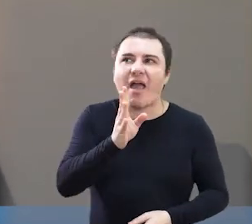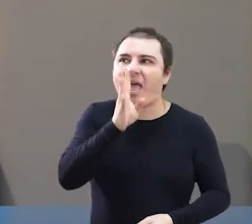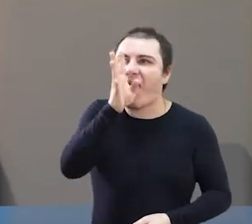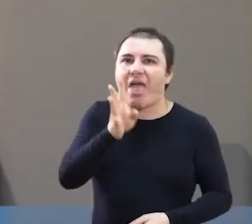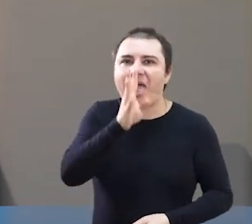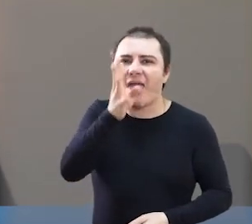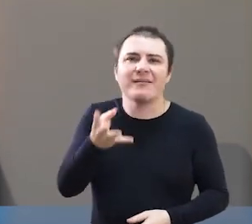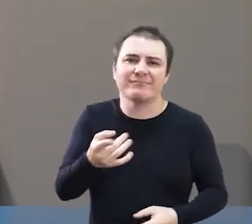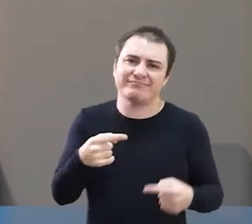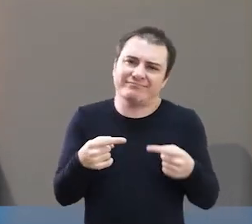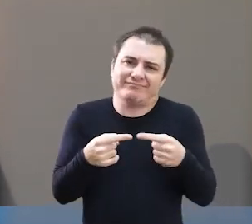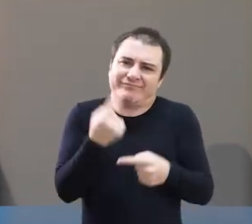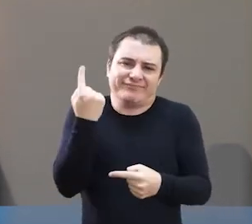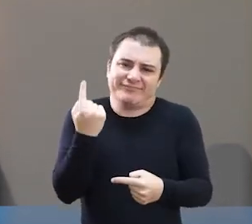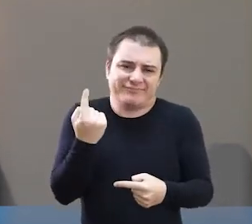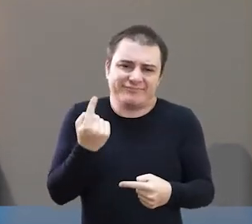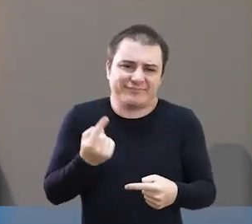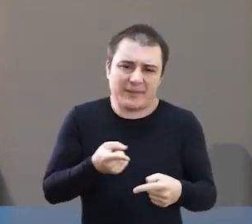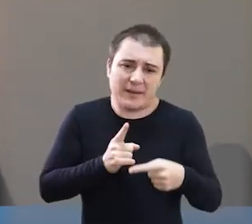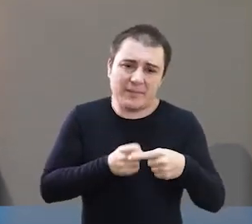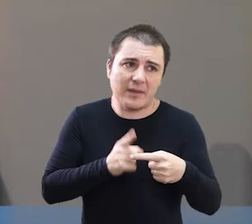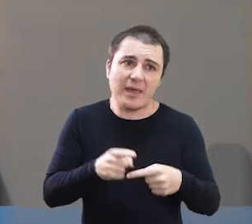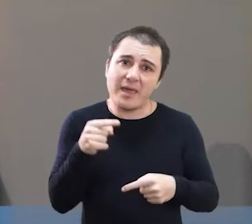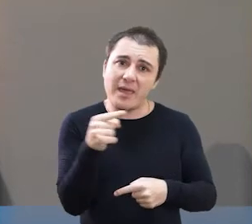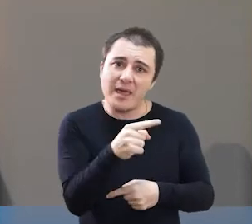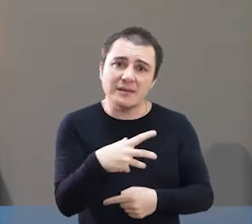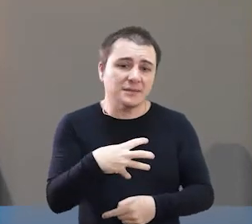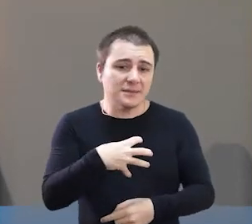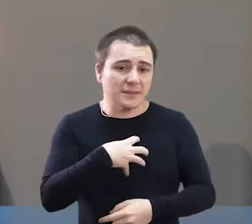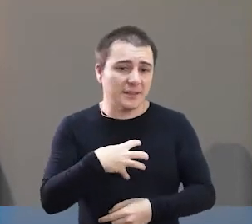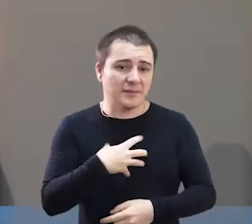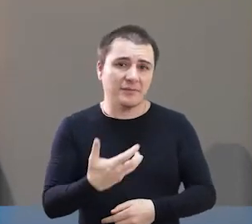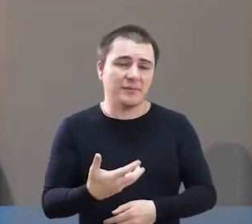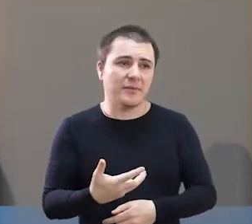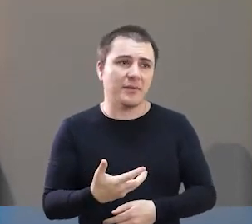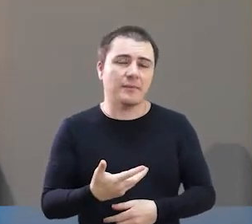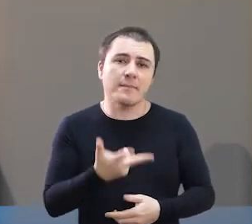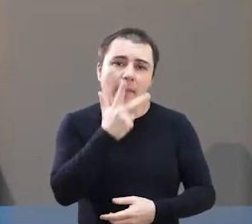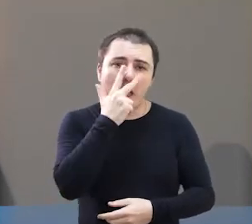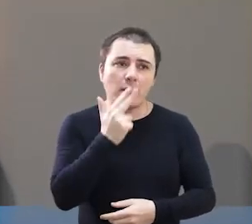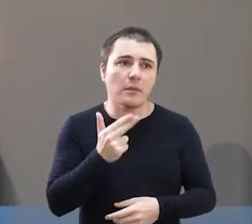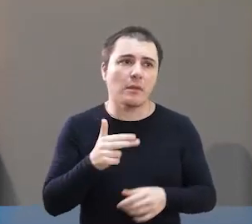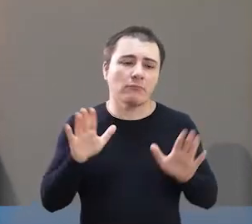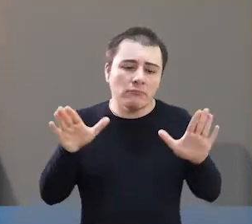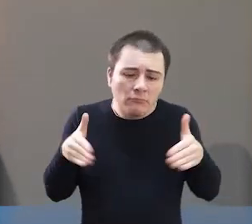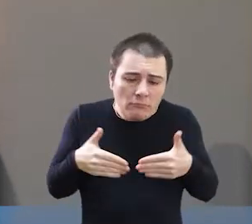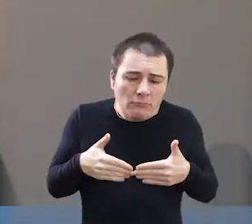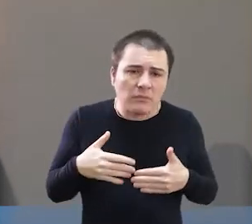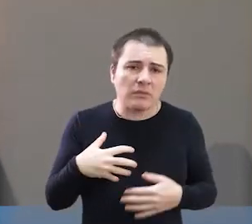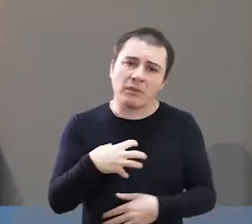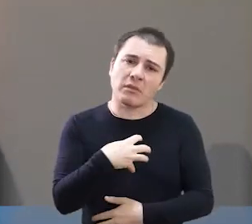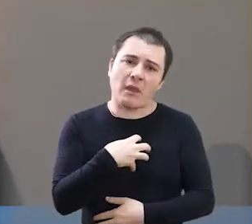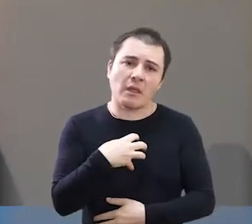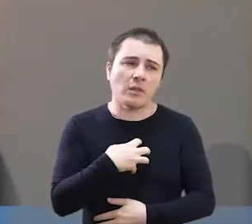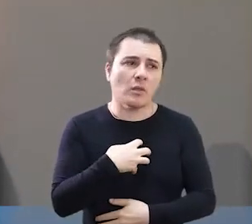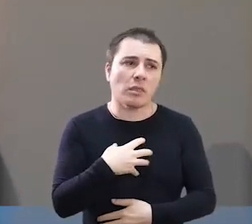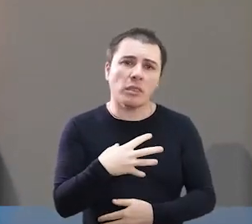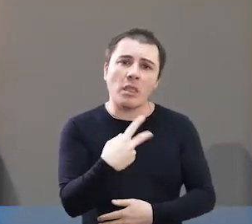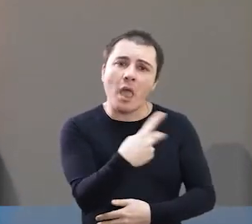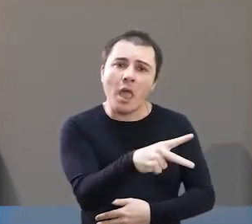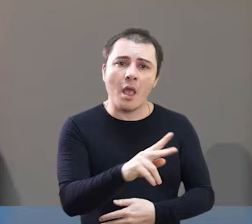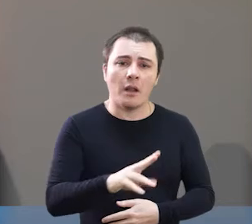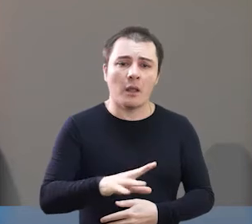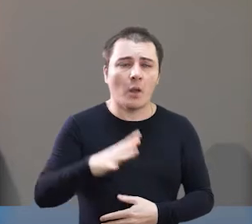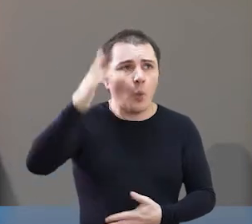e que não faz sentido. Pode ser que aquele indivíduo, aquela pessoa que está lá mais calmo, mais contido, ela esteja